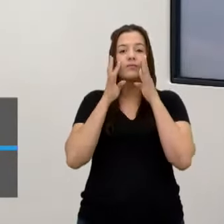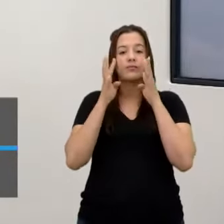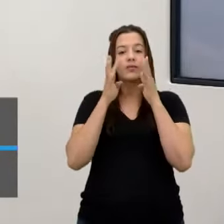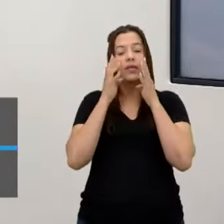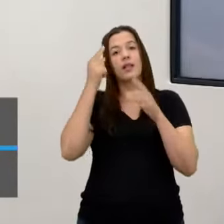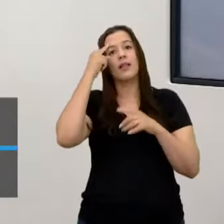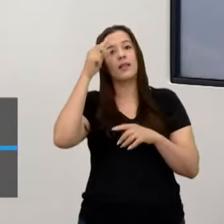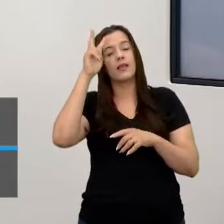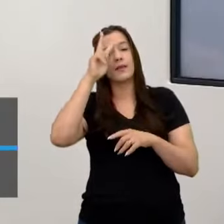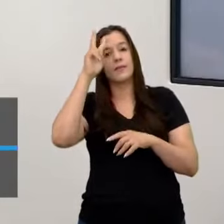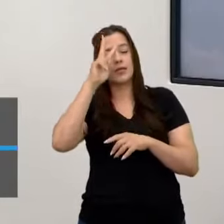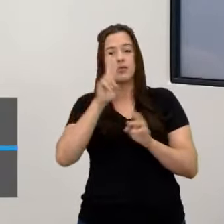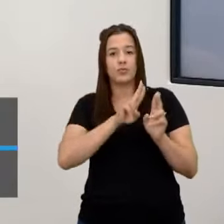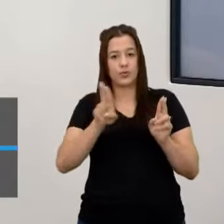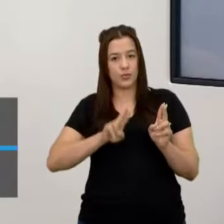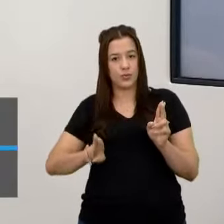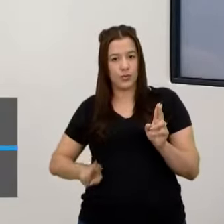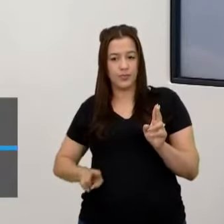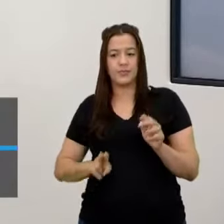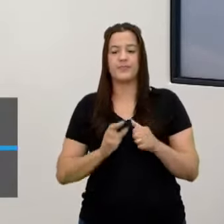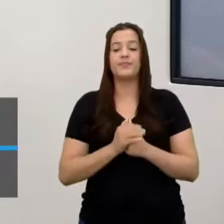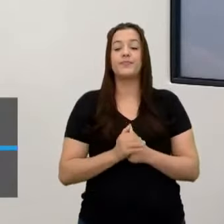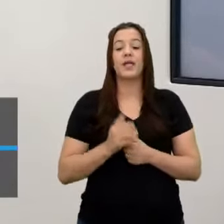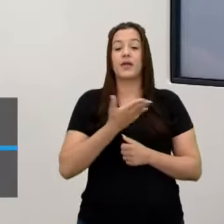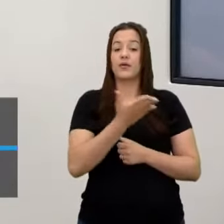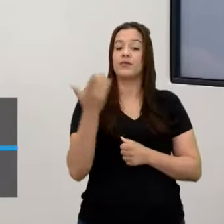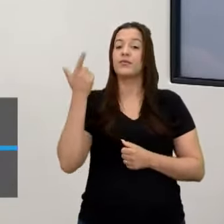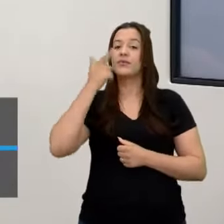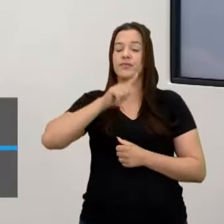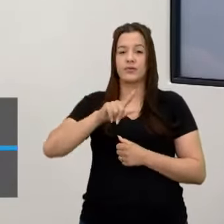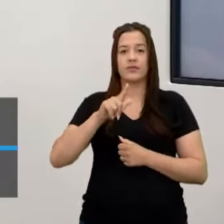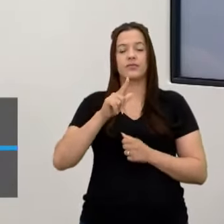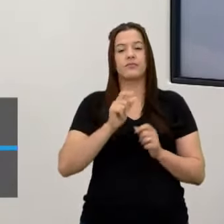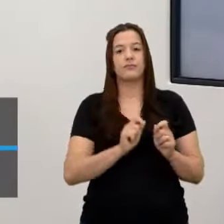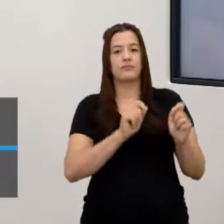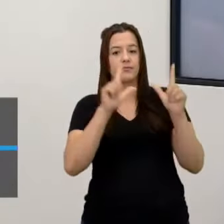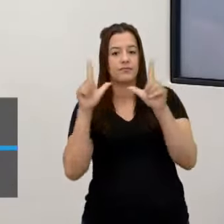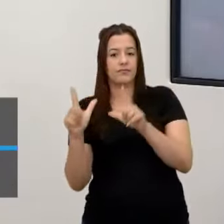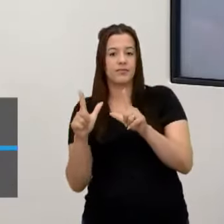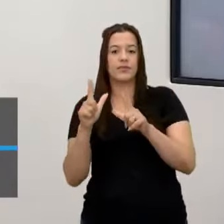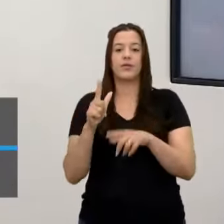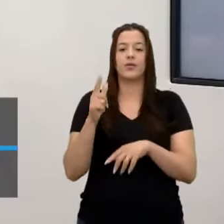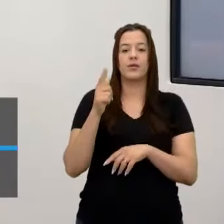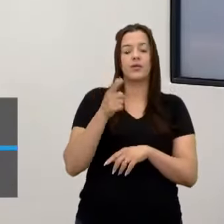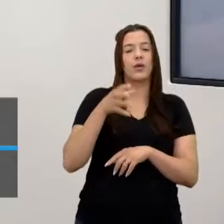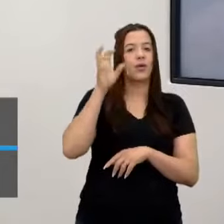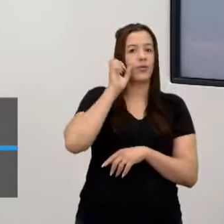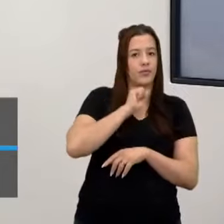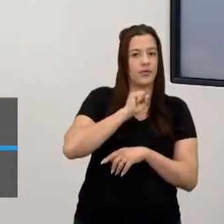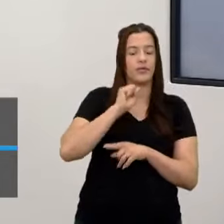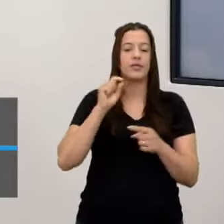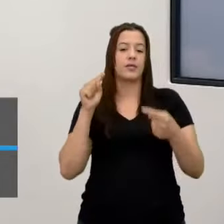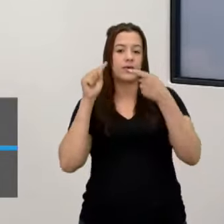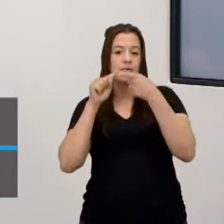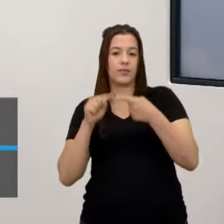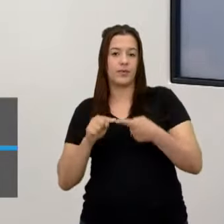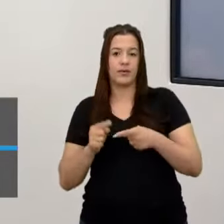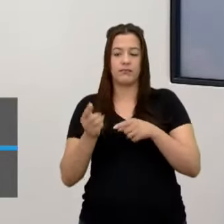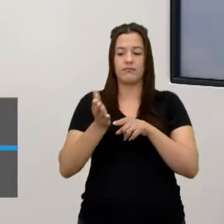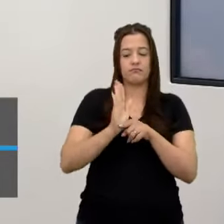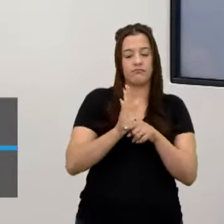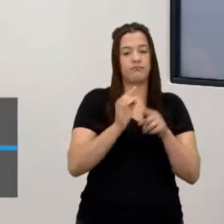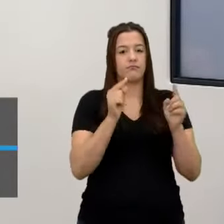dos planetas, ok? E agora que vocês conseguiram assistir aí ao vídeo, ouvir e também associar imagens